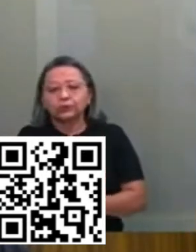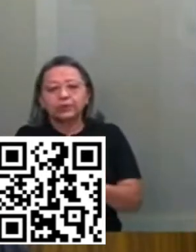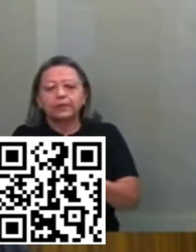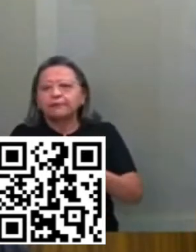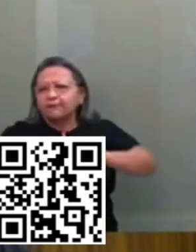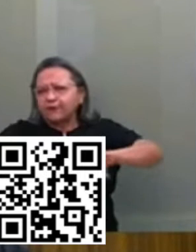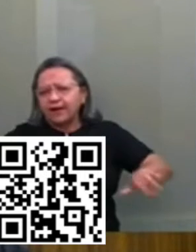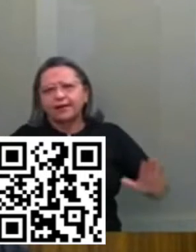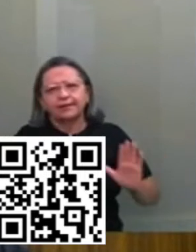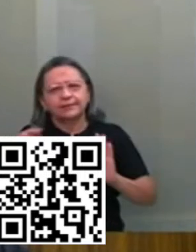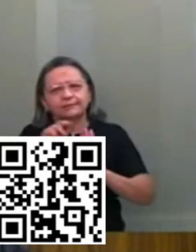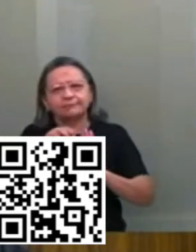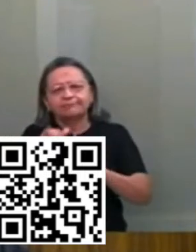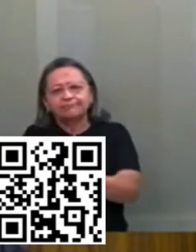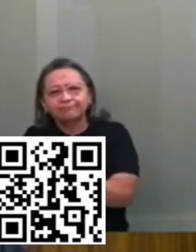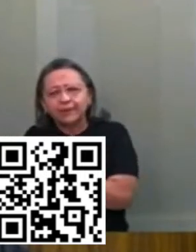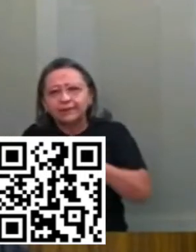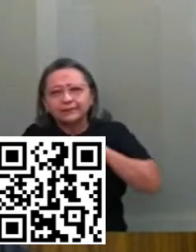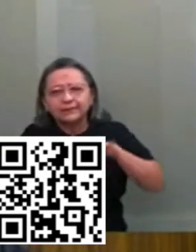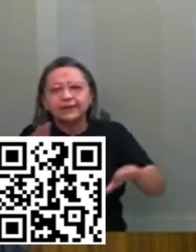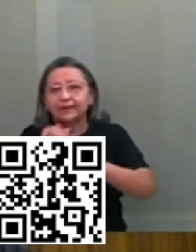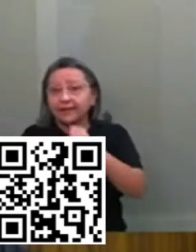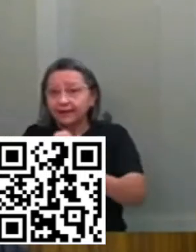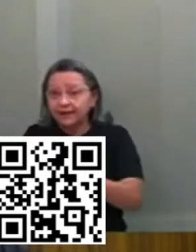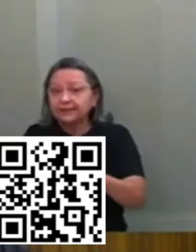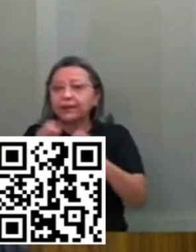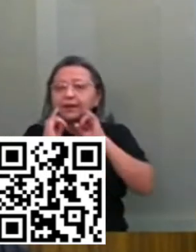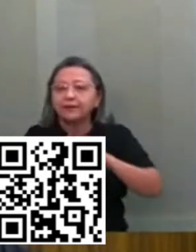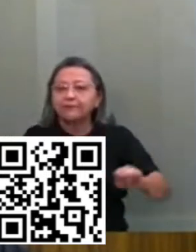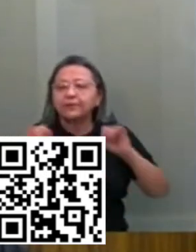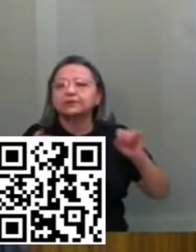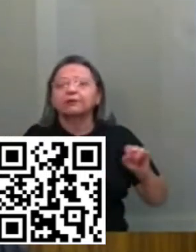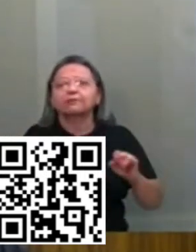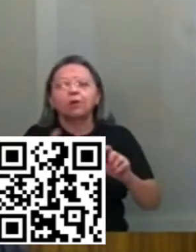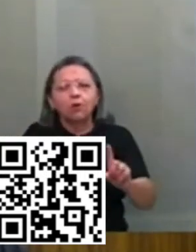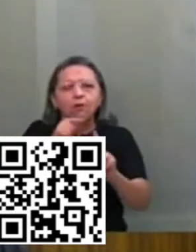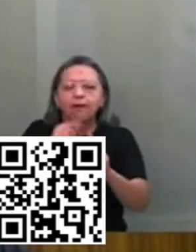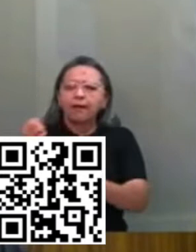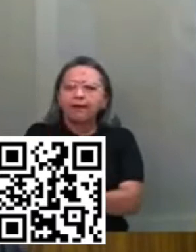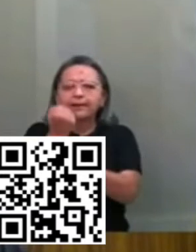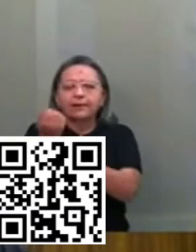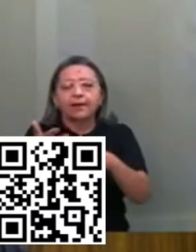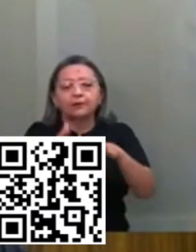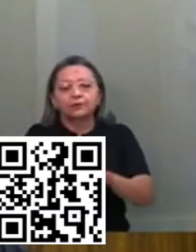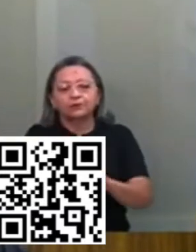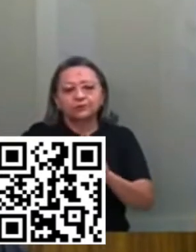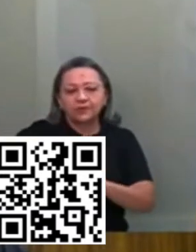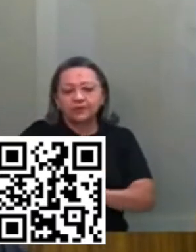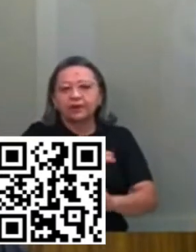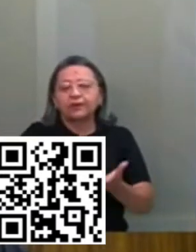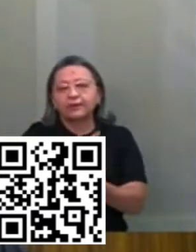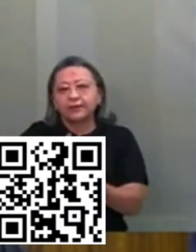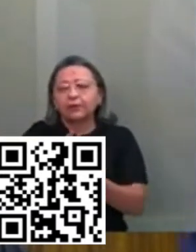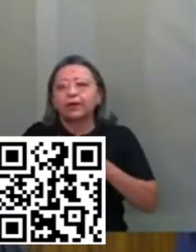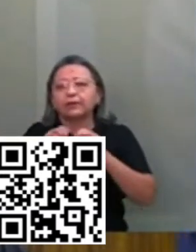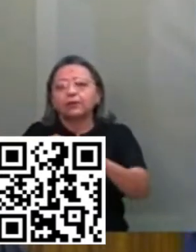inúmeras medidas para expandir o acesso à internet e à informação, visando garantir a inclusão social e digital a